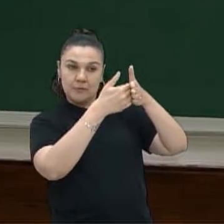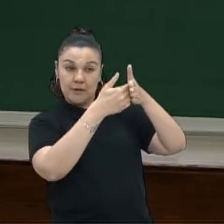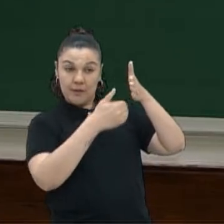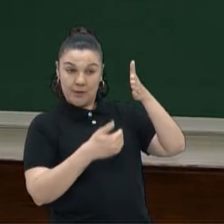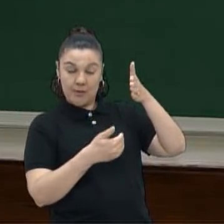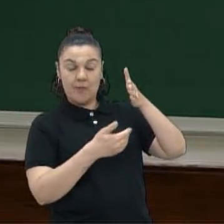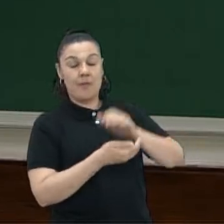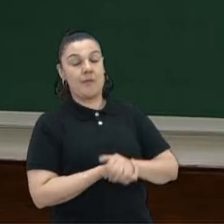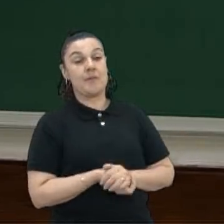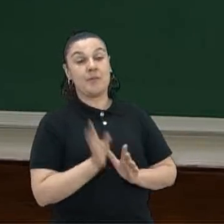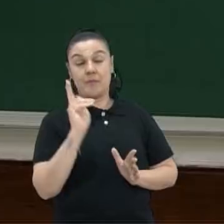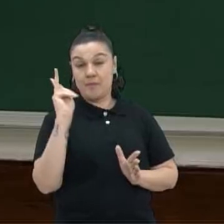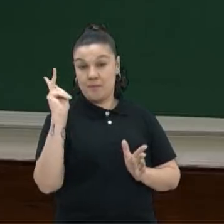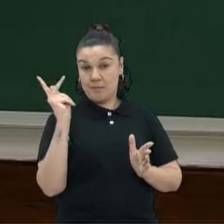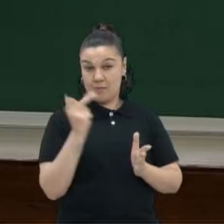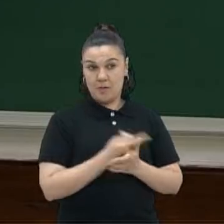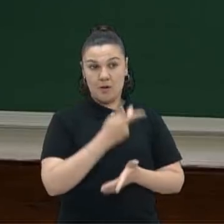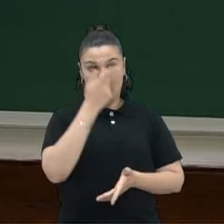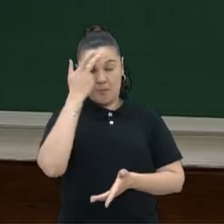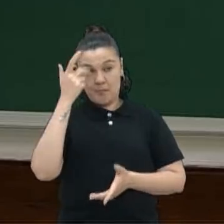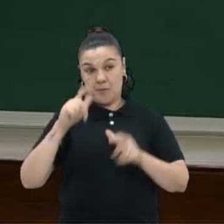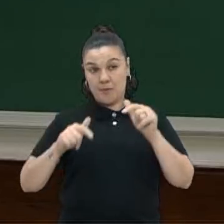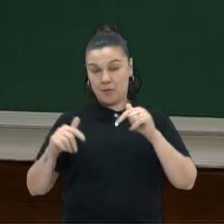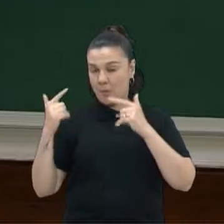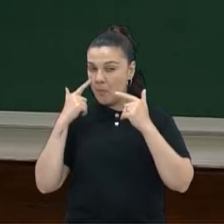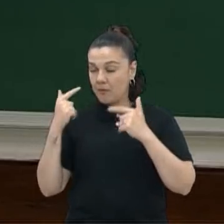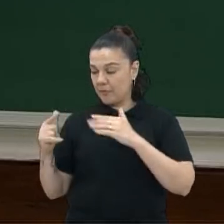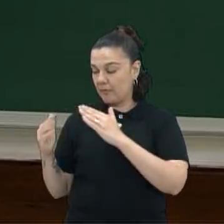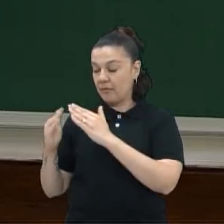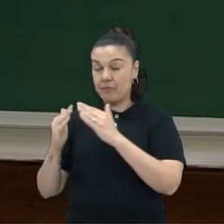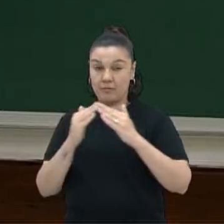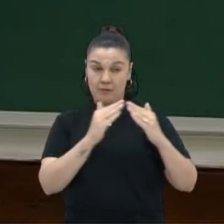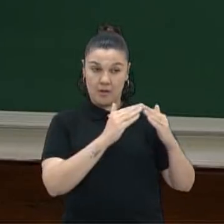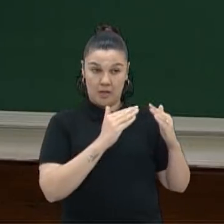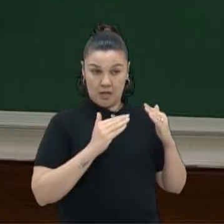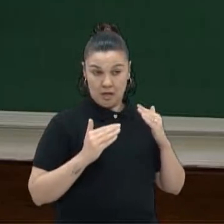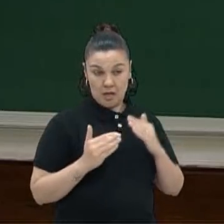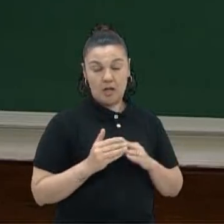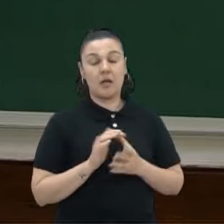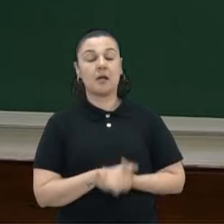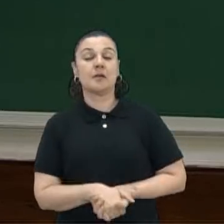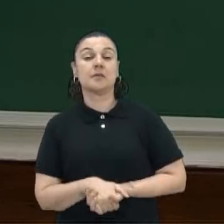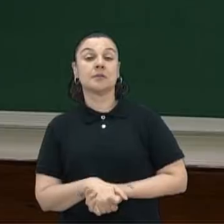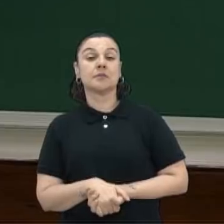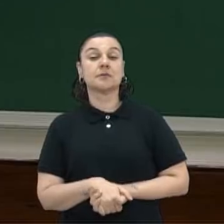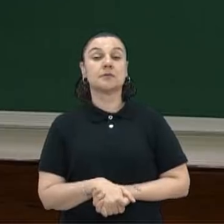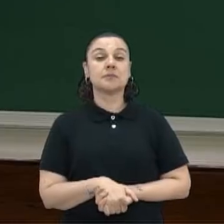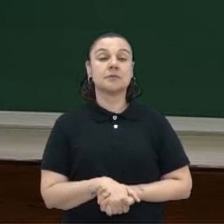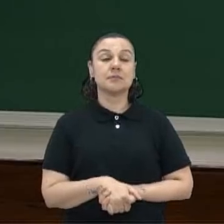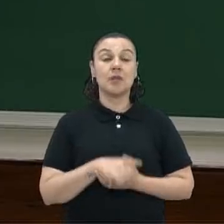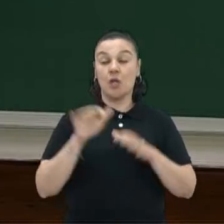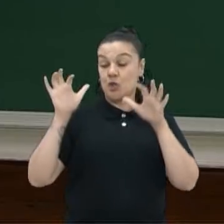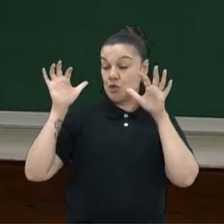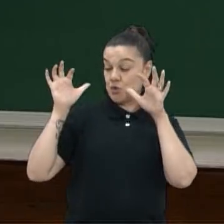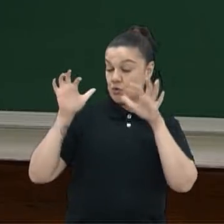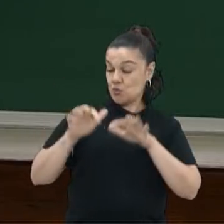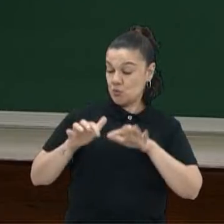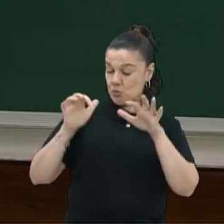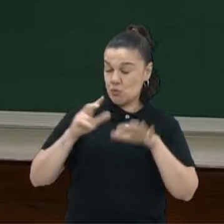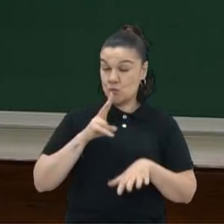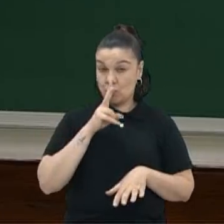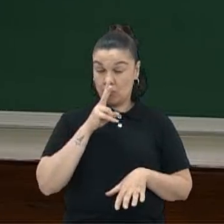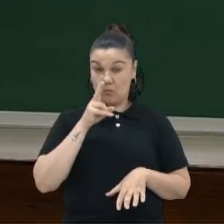o que aconteceu? O ser humano está aqui, né? Porque a gente percebe que tem casas, tem várias habitações. Com a chuva muito